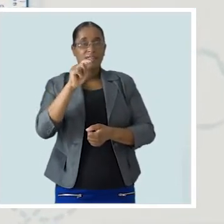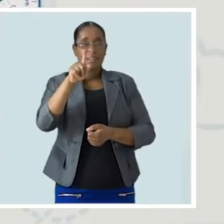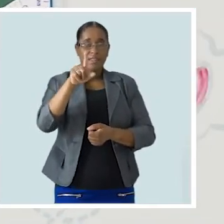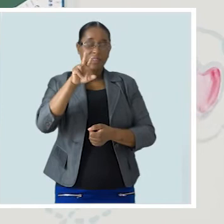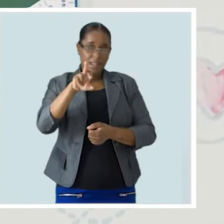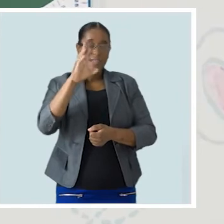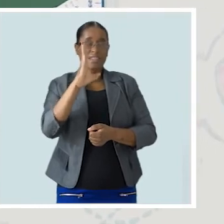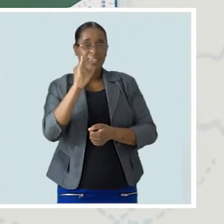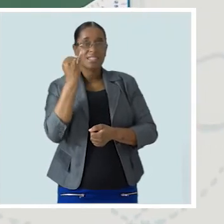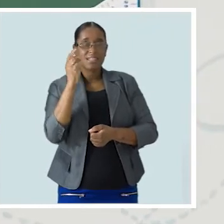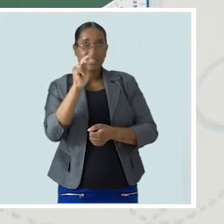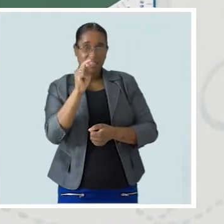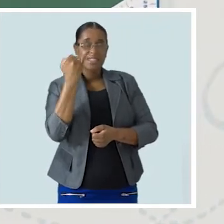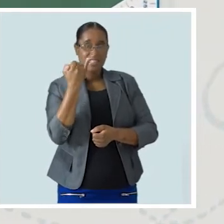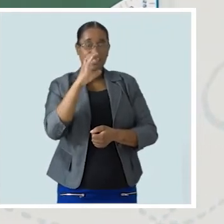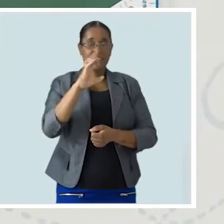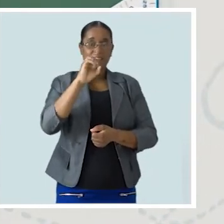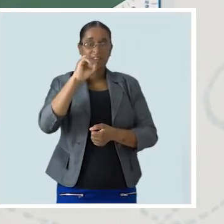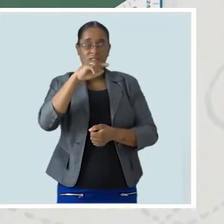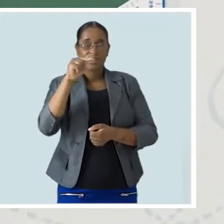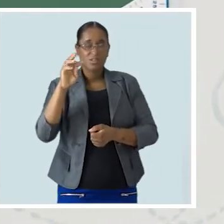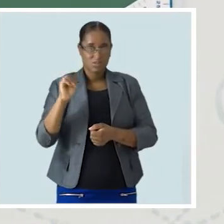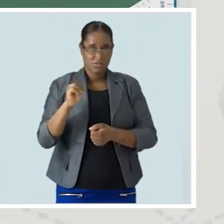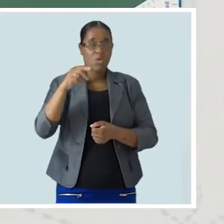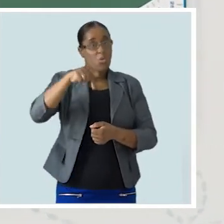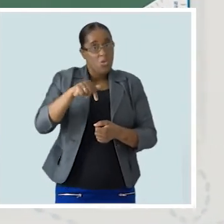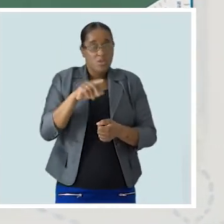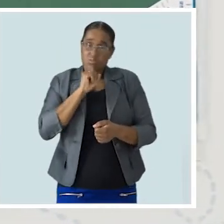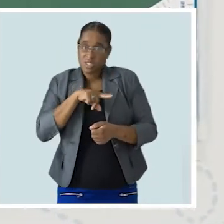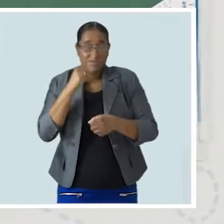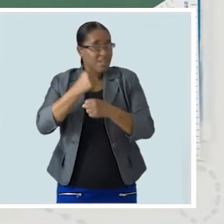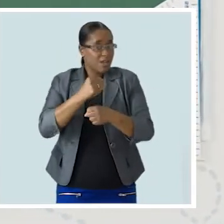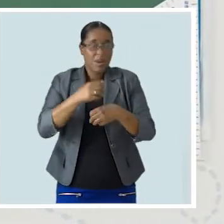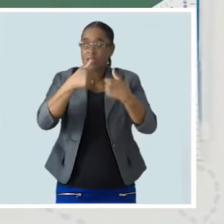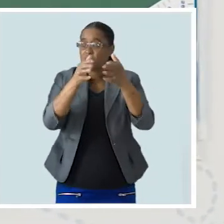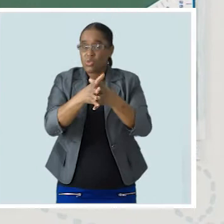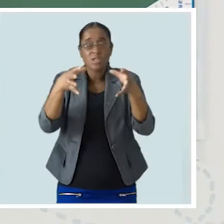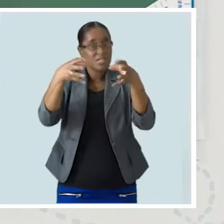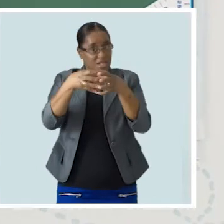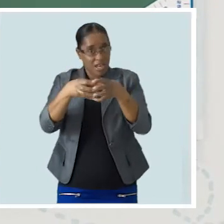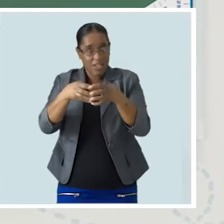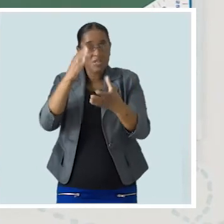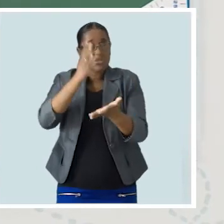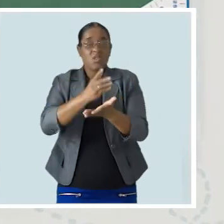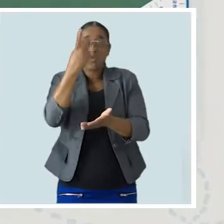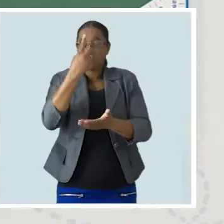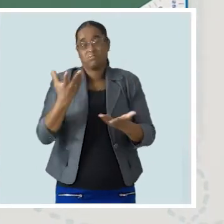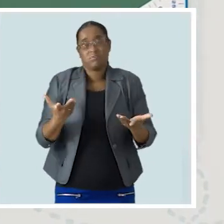nós vamos, como não é possível trabalhar todas as classes de uma só vez, nós